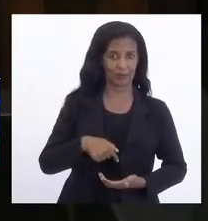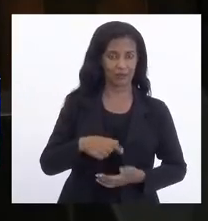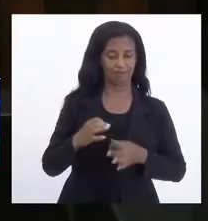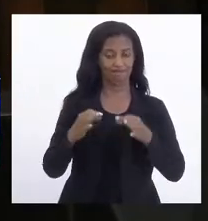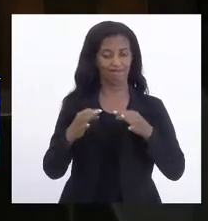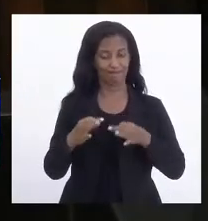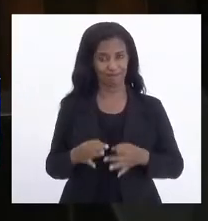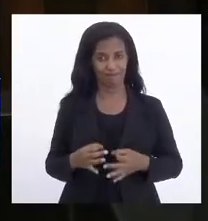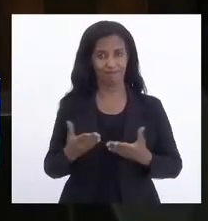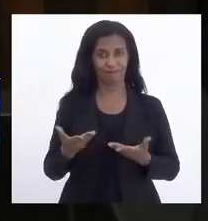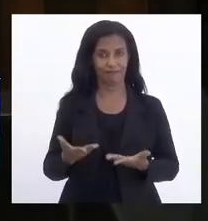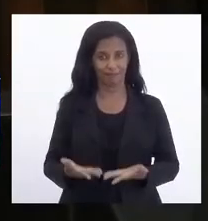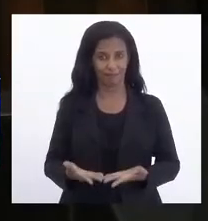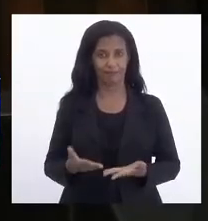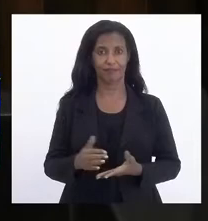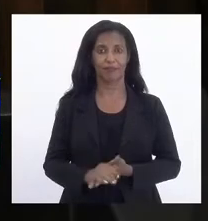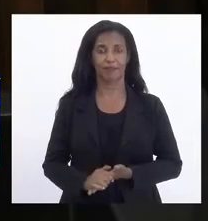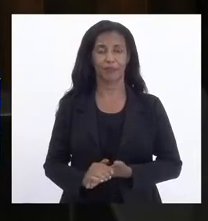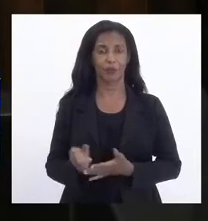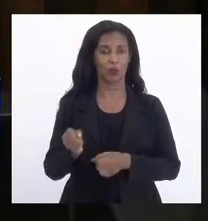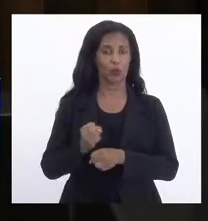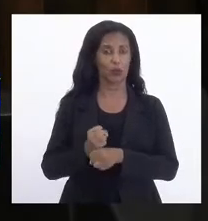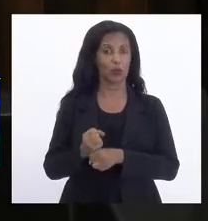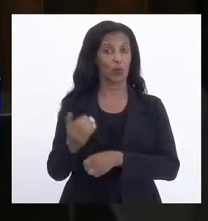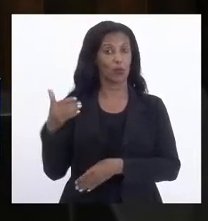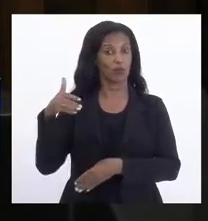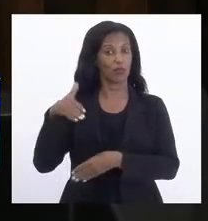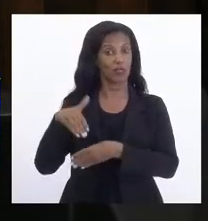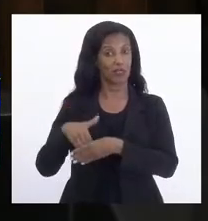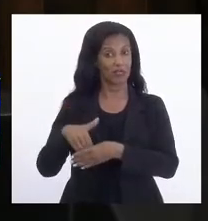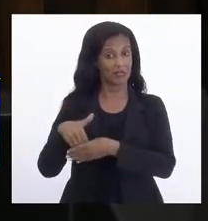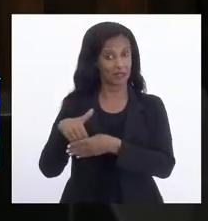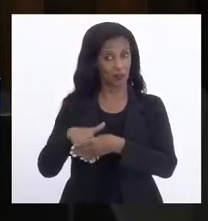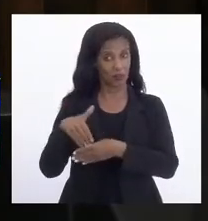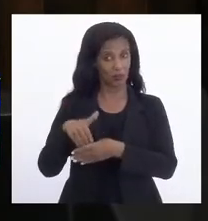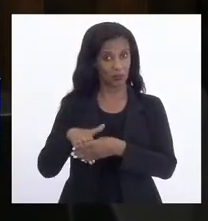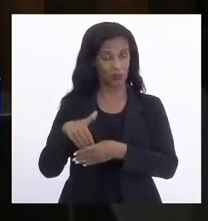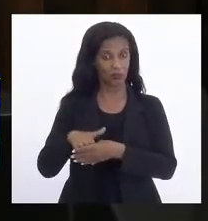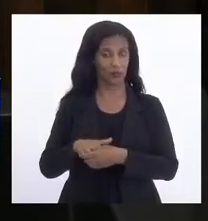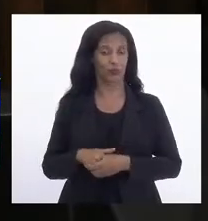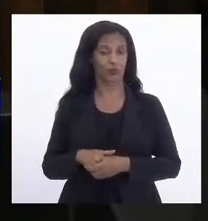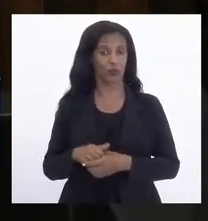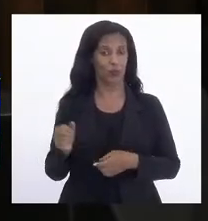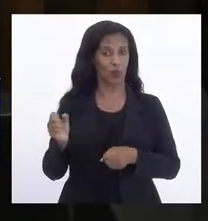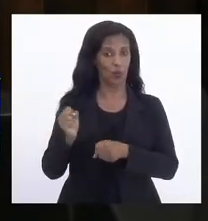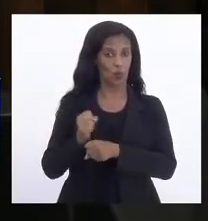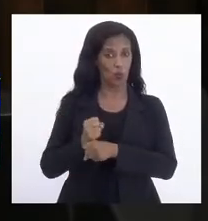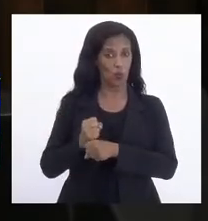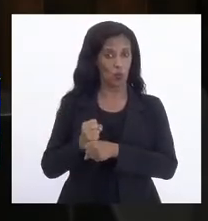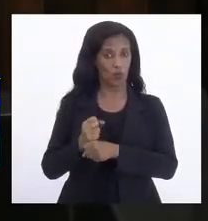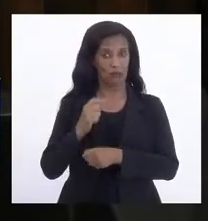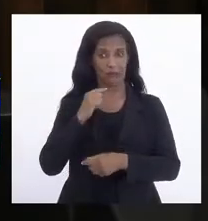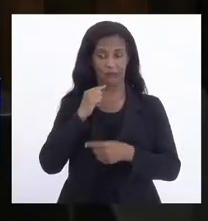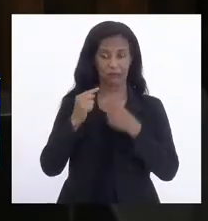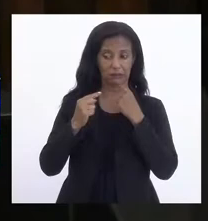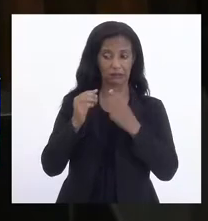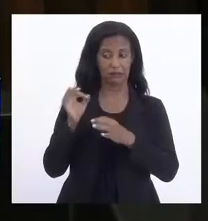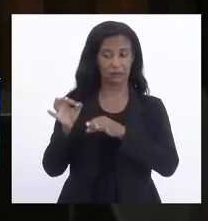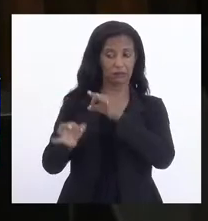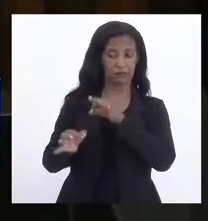Exatamente por ser um ano eleitoral, um ano de insegurança